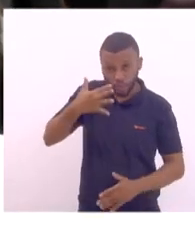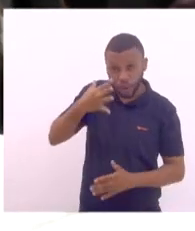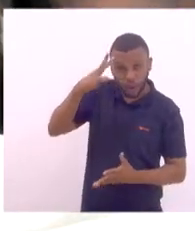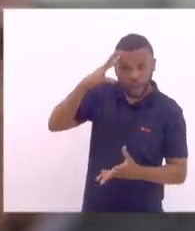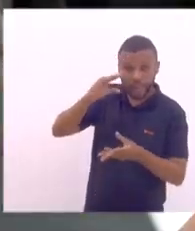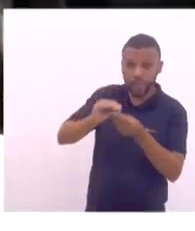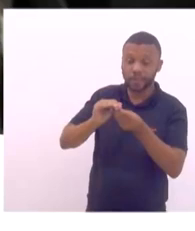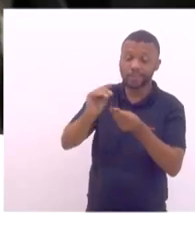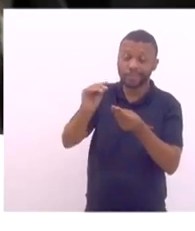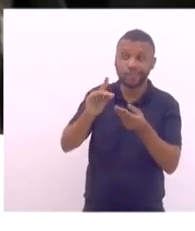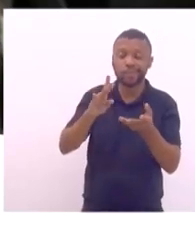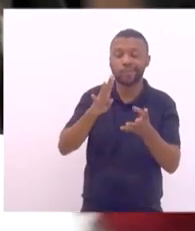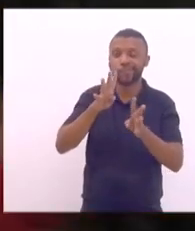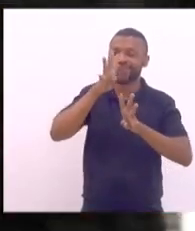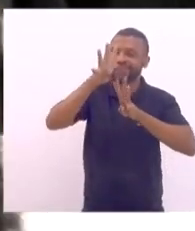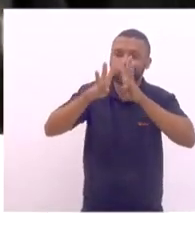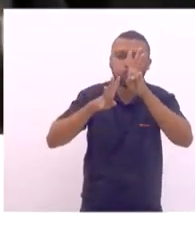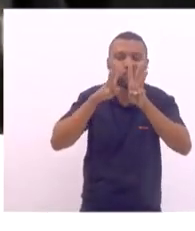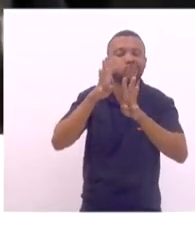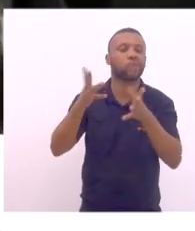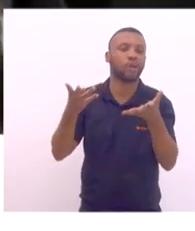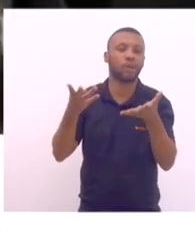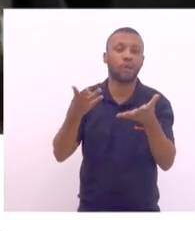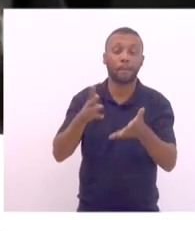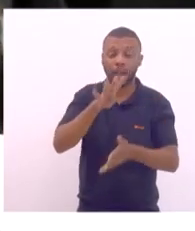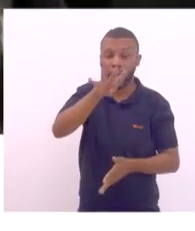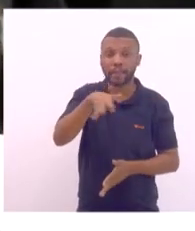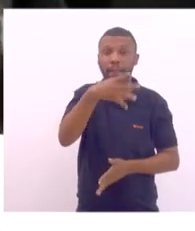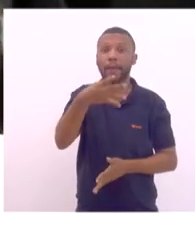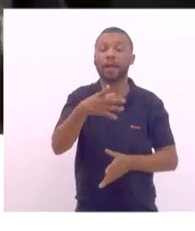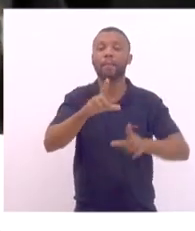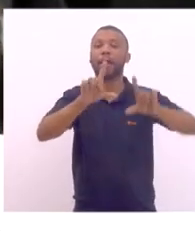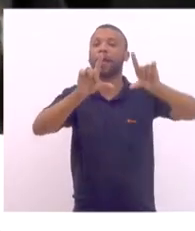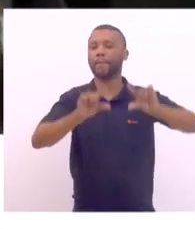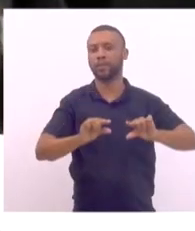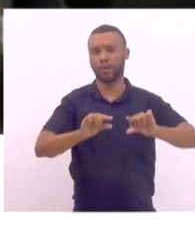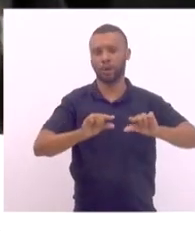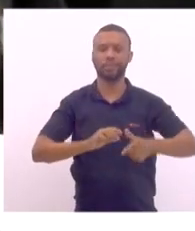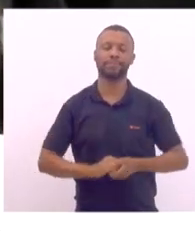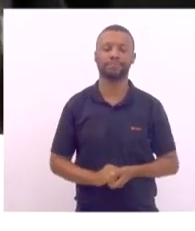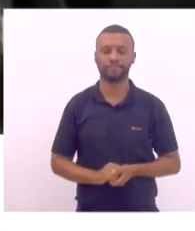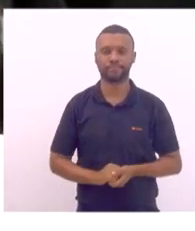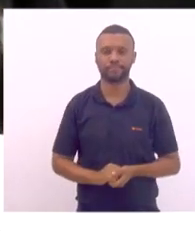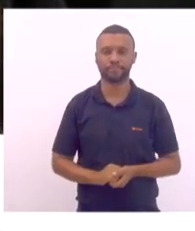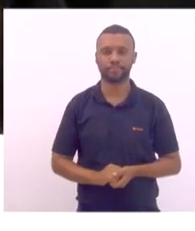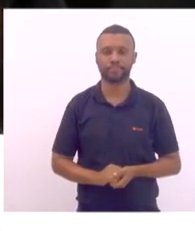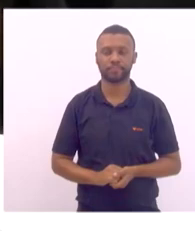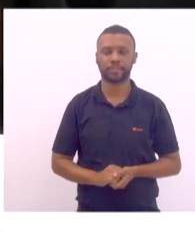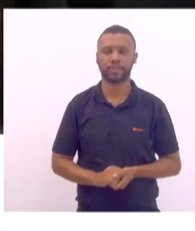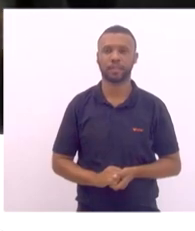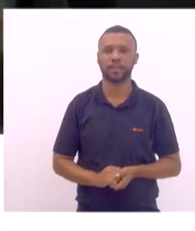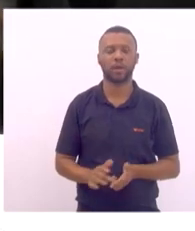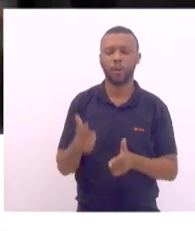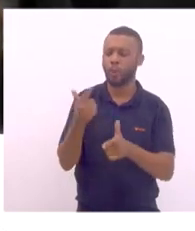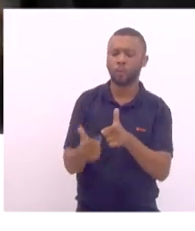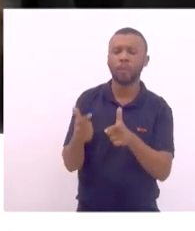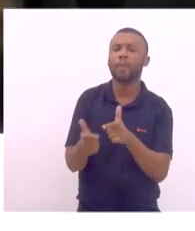de forma errônea, pela menor tabela. Bom, qual é o drama agora,